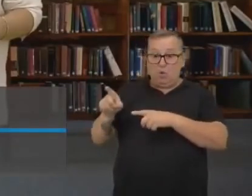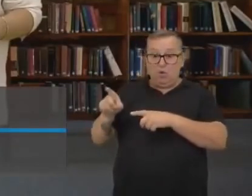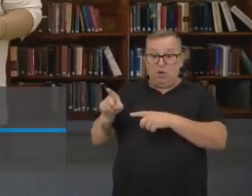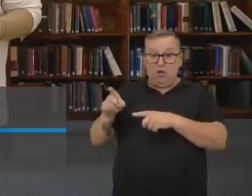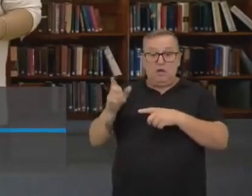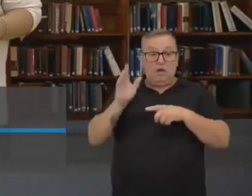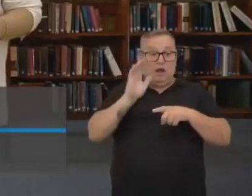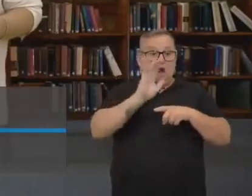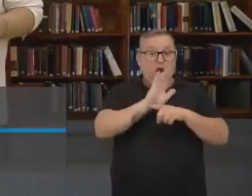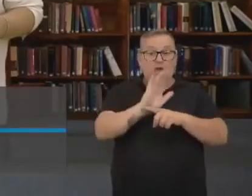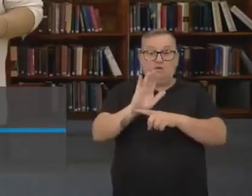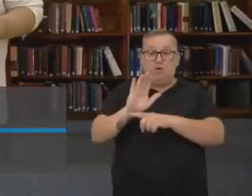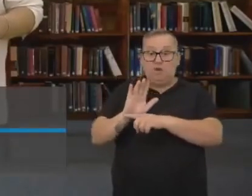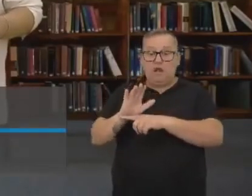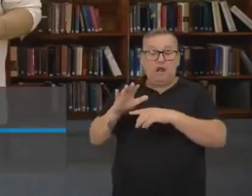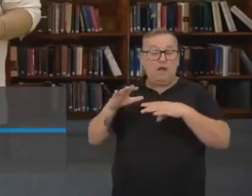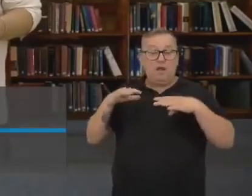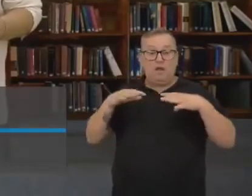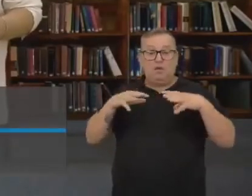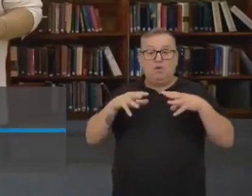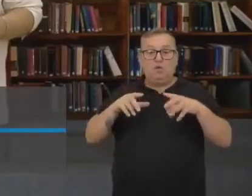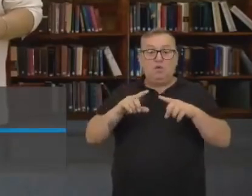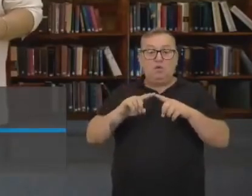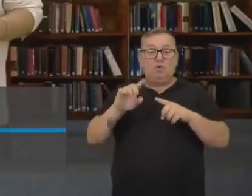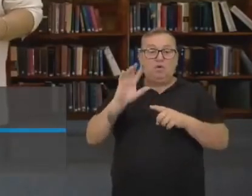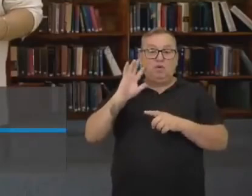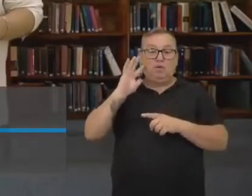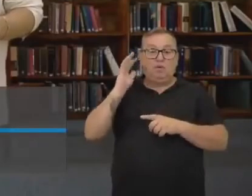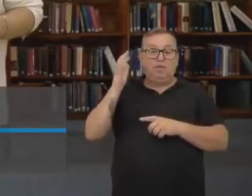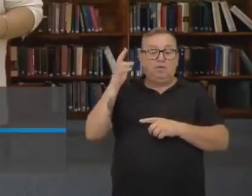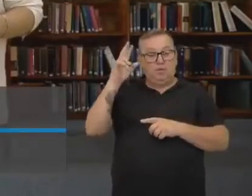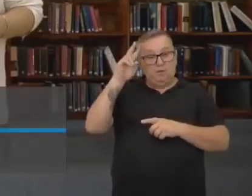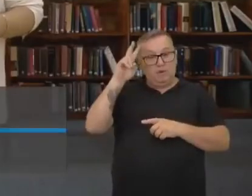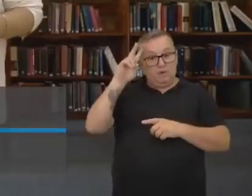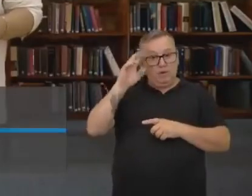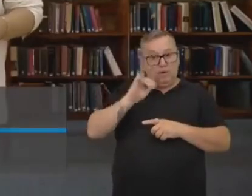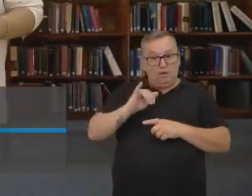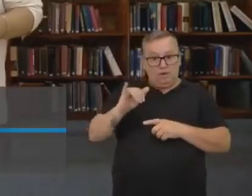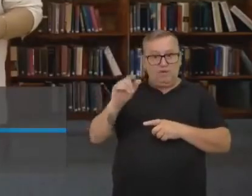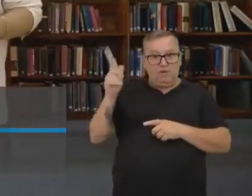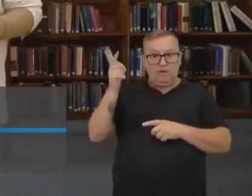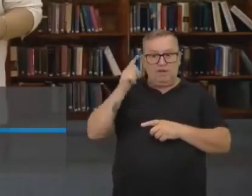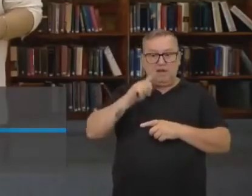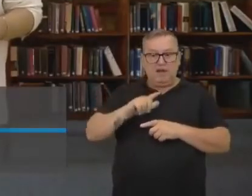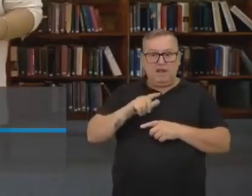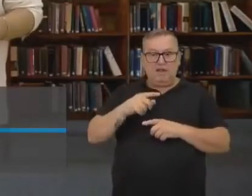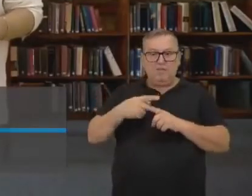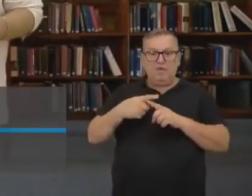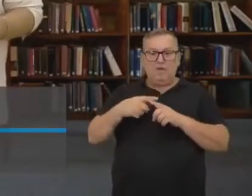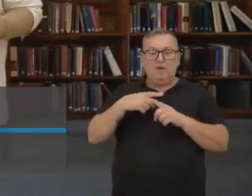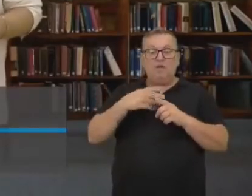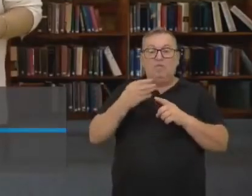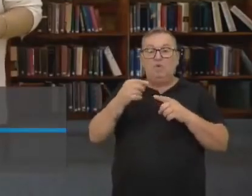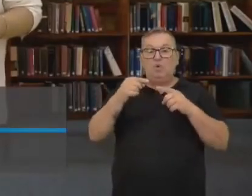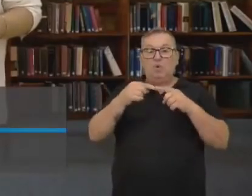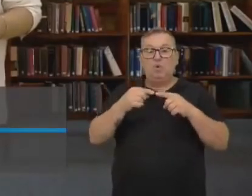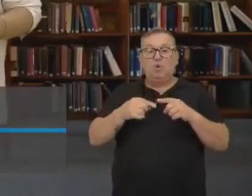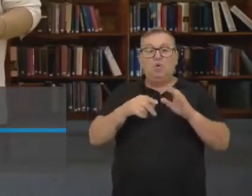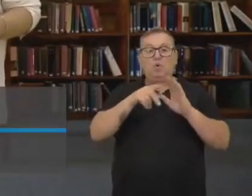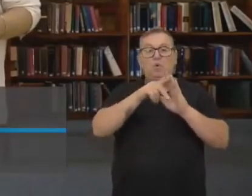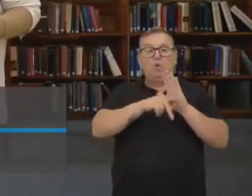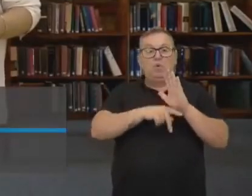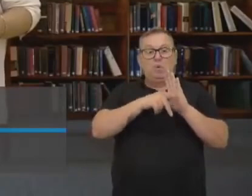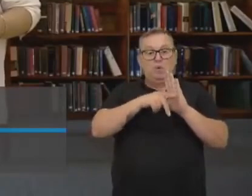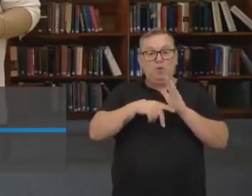todo mundo para que a história consiga fluir e todo mundo vai se beneficiar disso. Isso aqui tem muito a ver com o projeto de vida. Por quê?